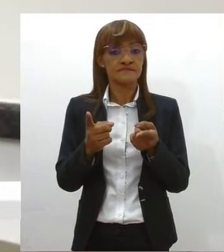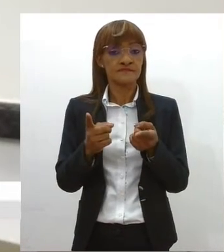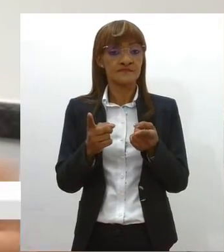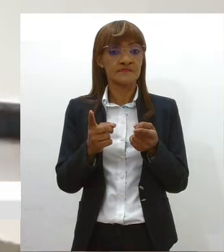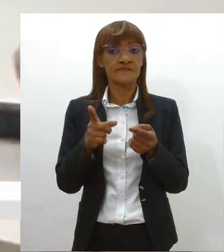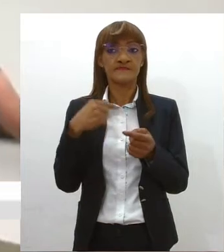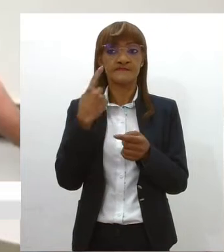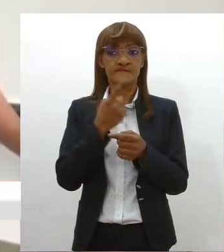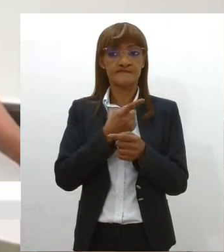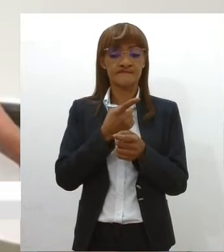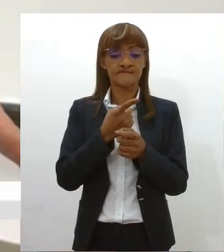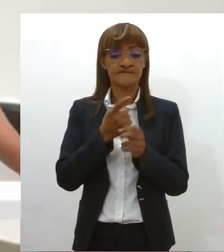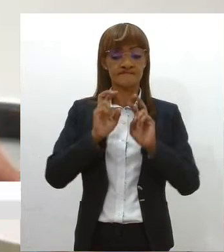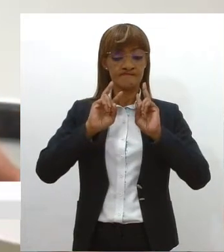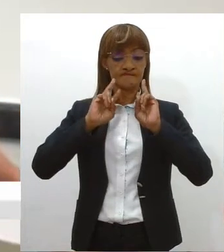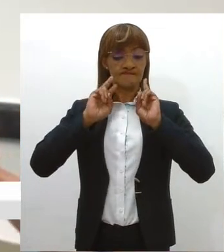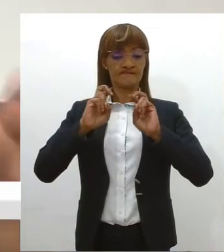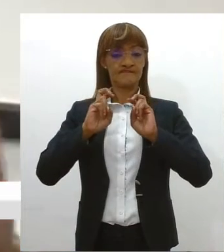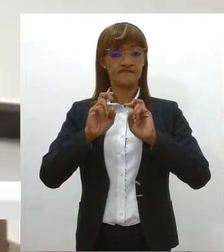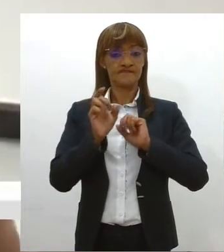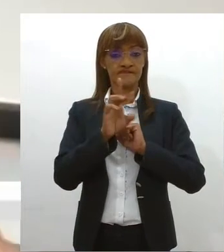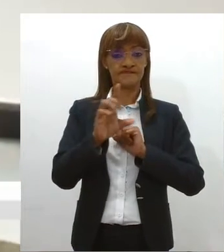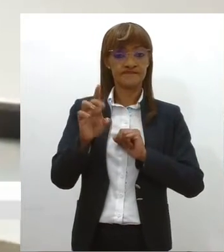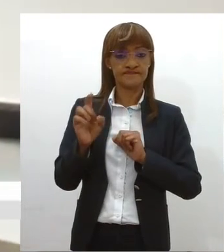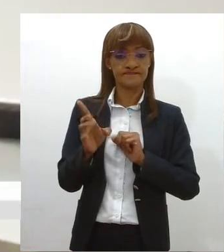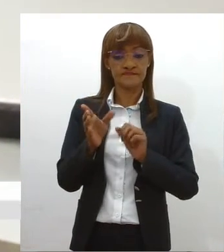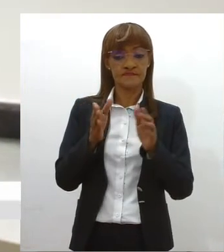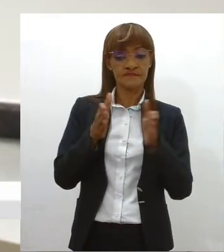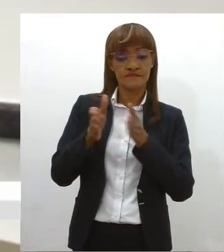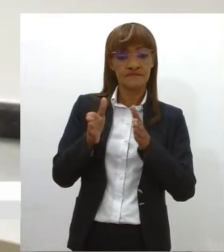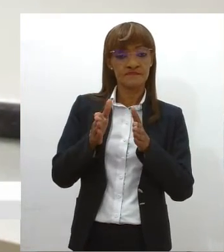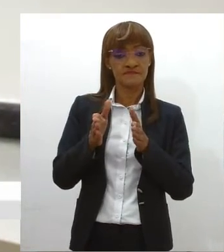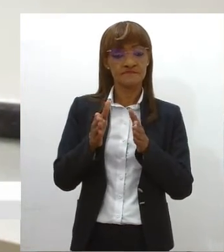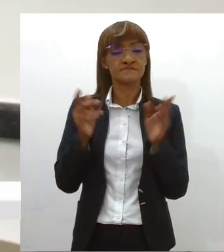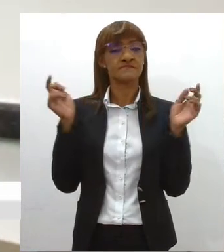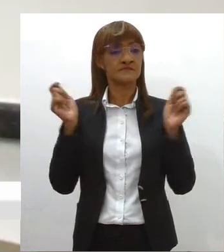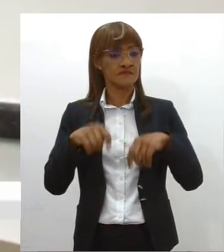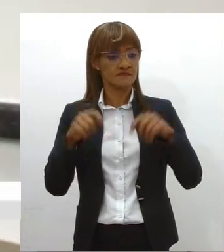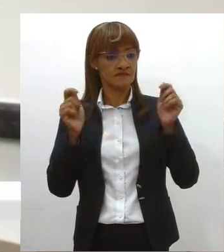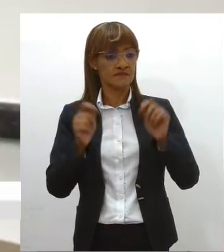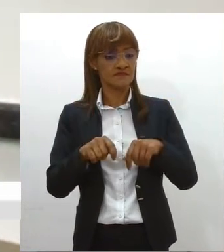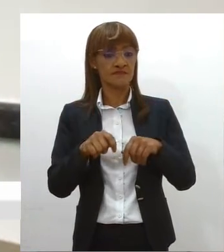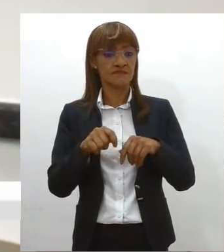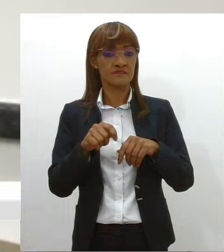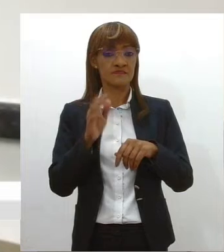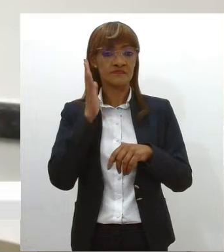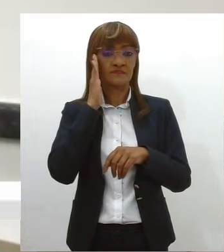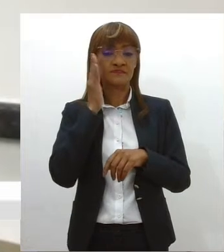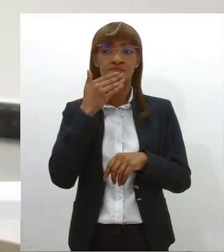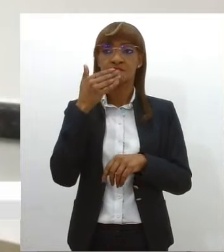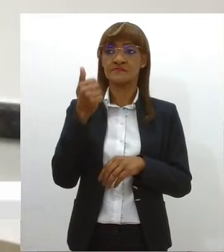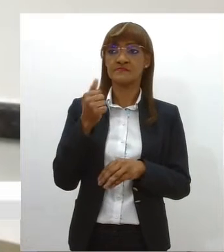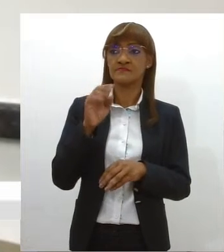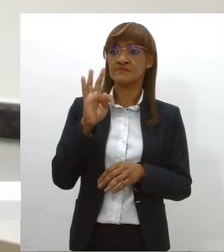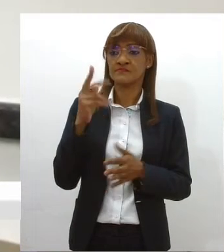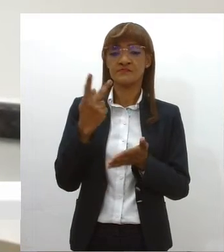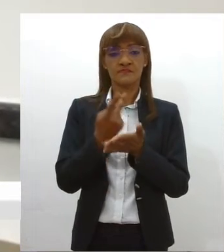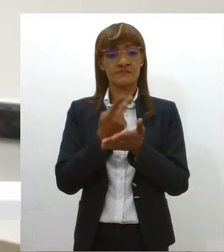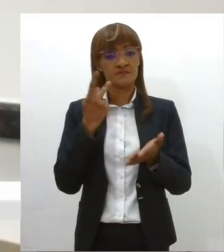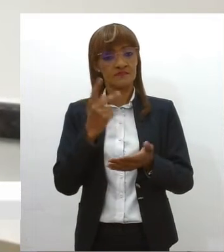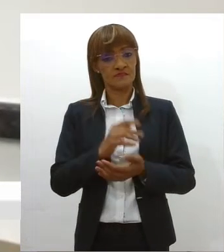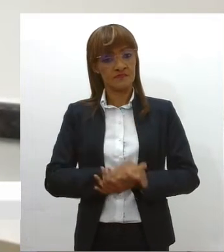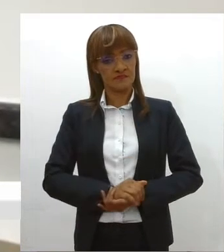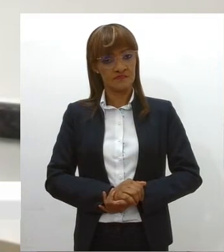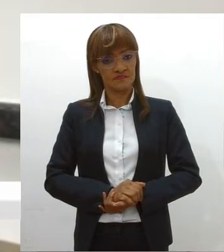identificar todas as fases do ciclo menstrual, a gente consegue ter uma noção maior do que acontece com a gente em forma de várias